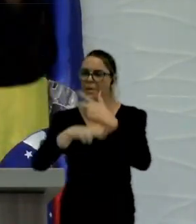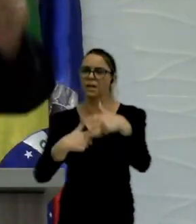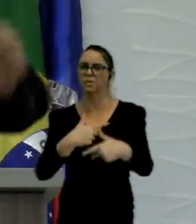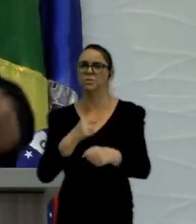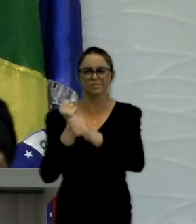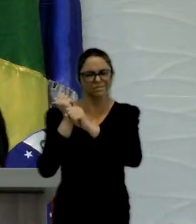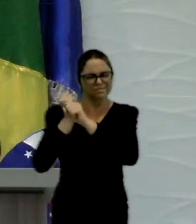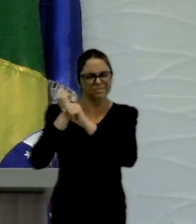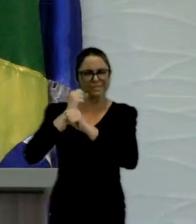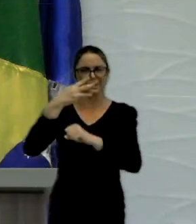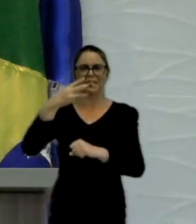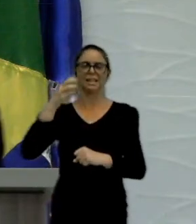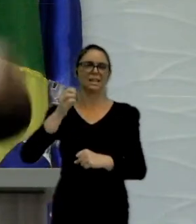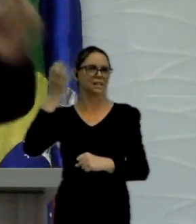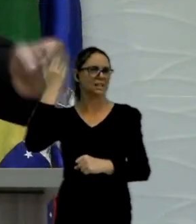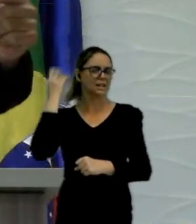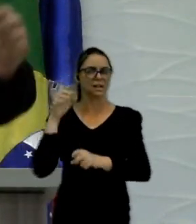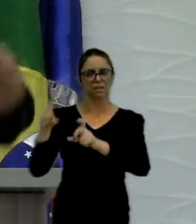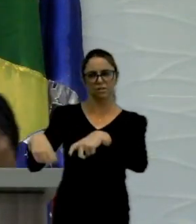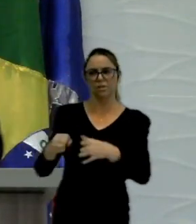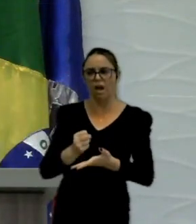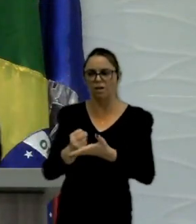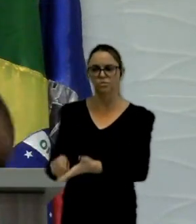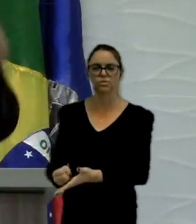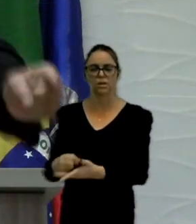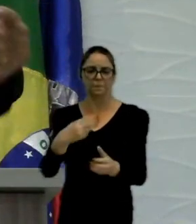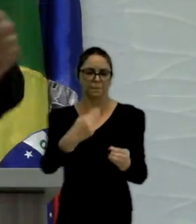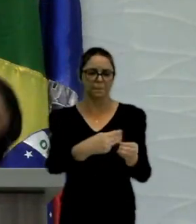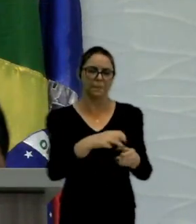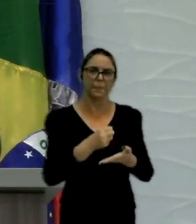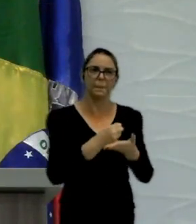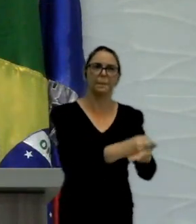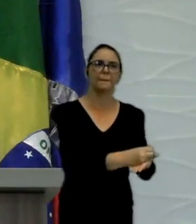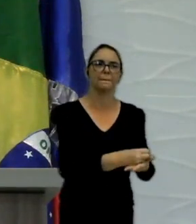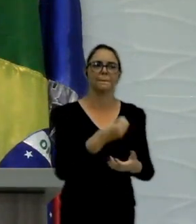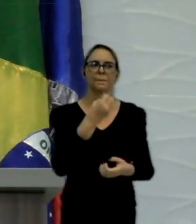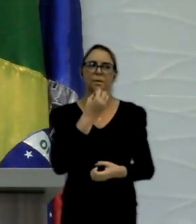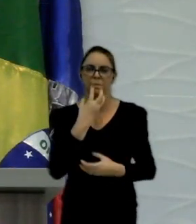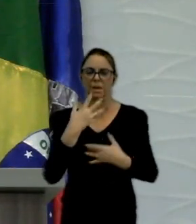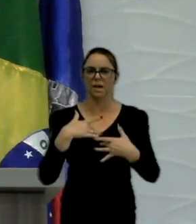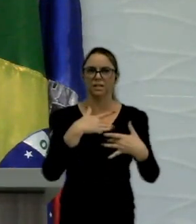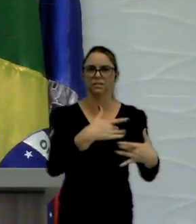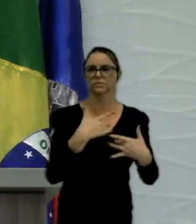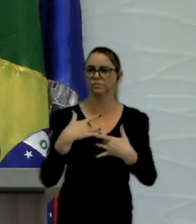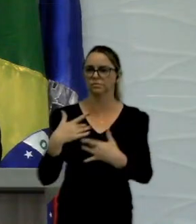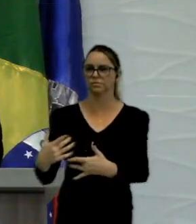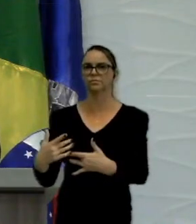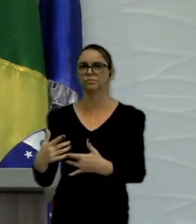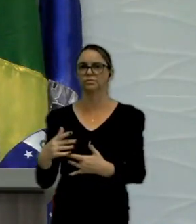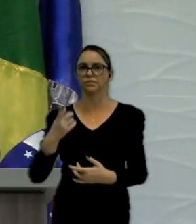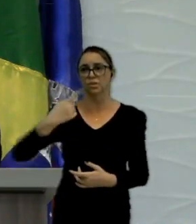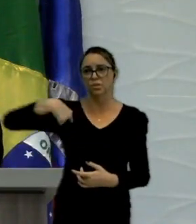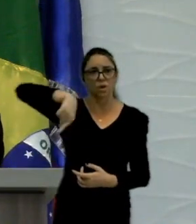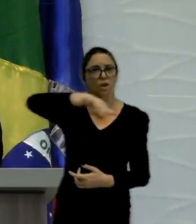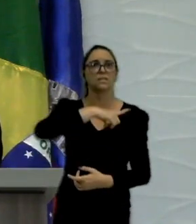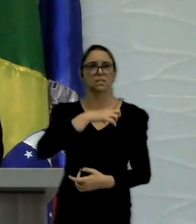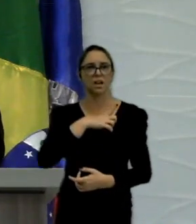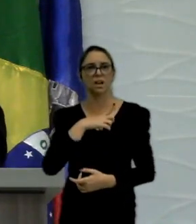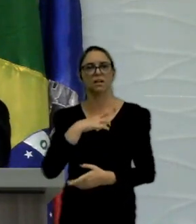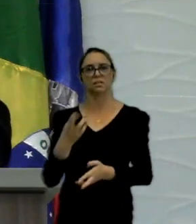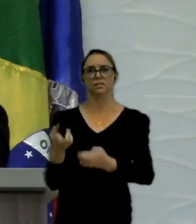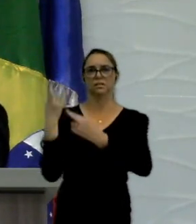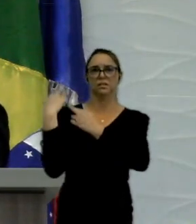30 anos que atende o povo da zona rural, que atende o povo da cidade, que faz o bem. Nós temos uma representante lá em